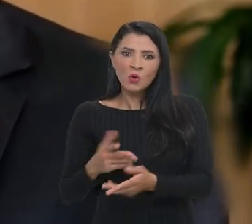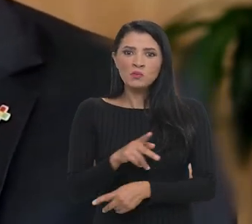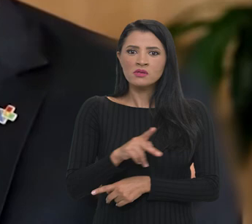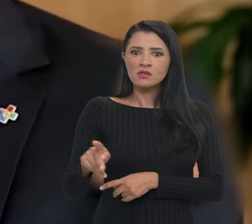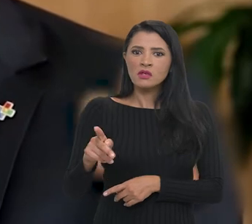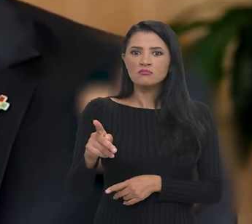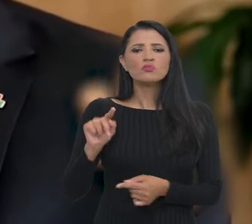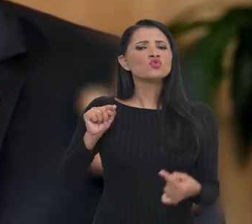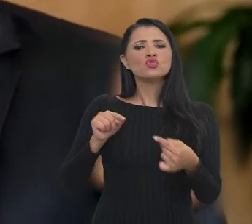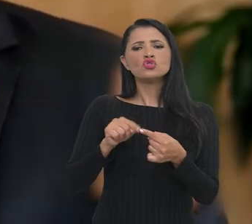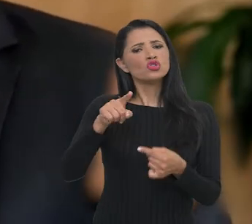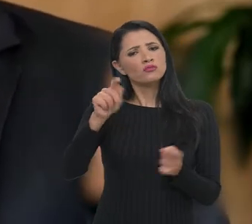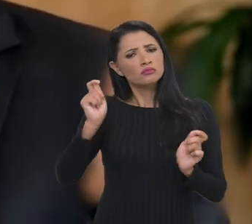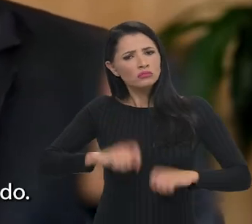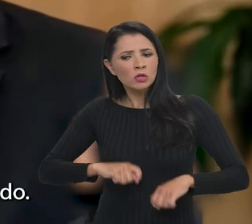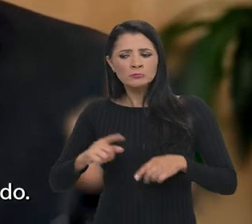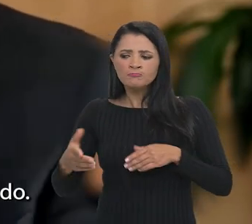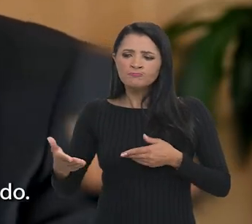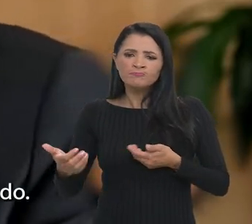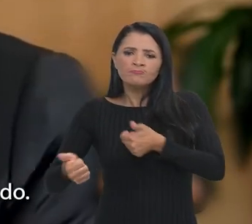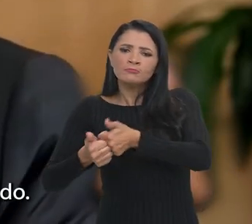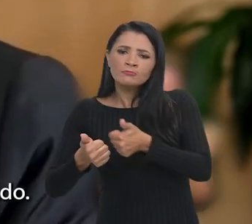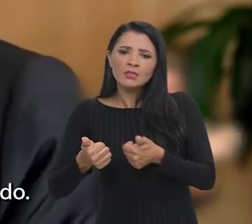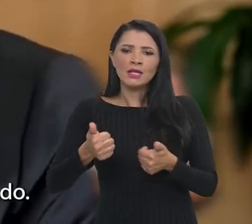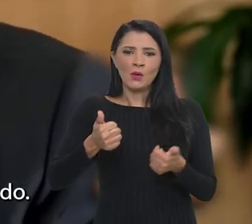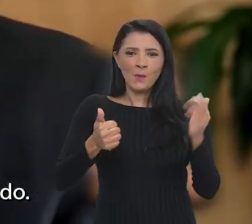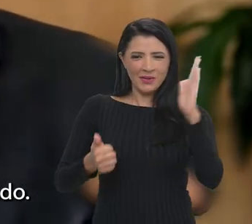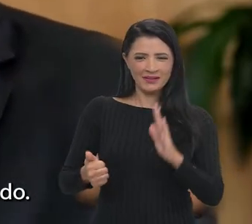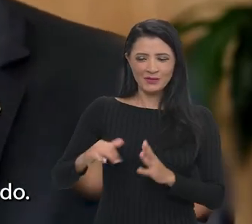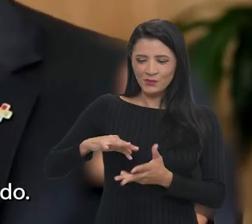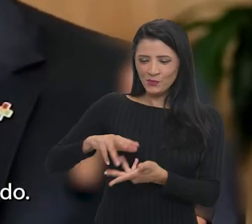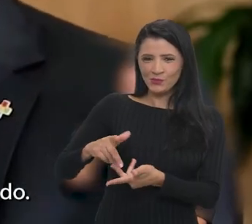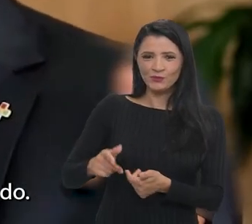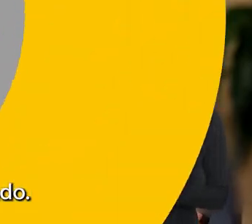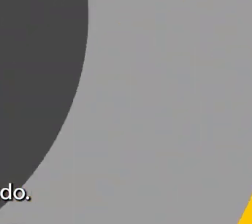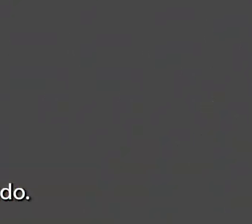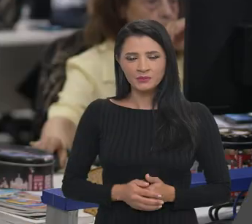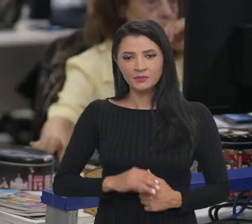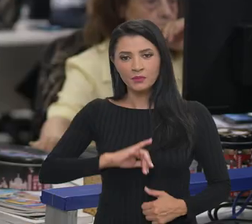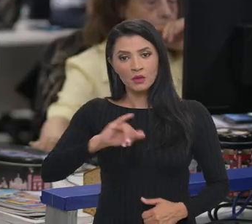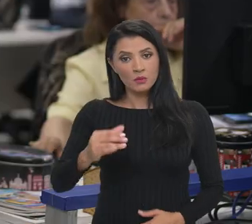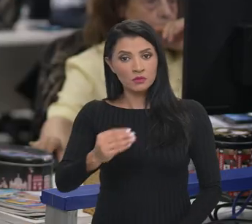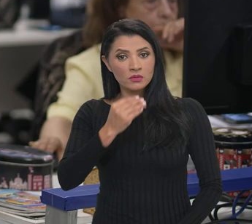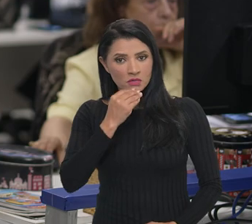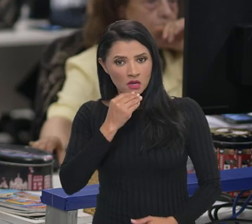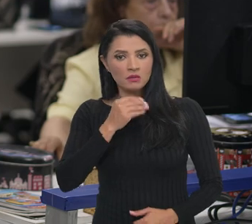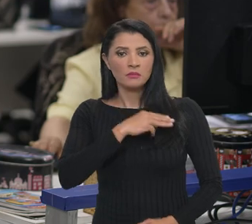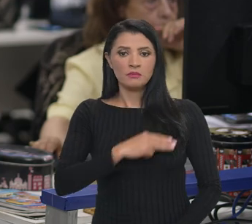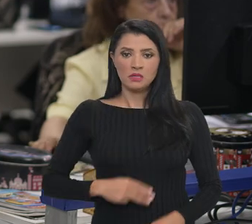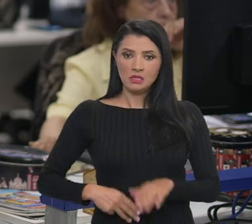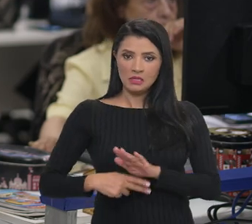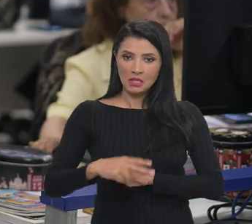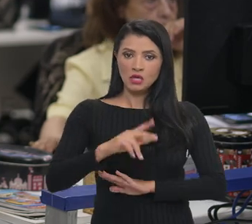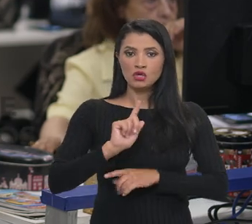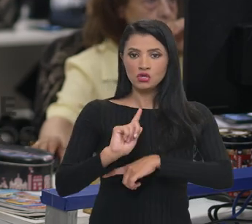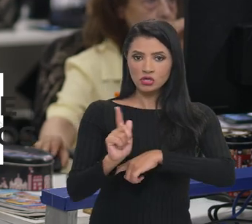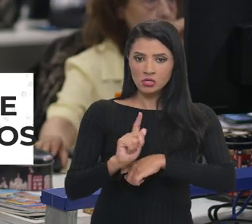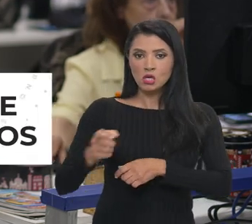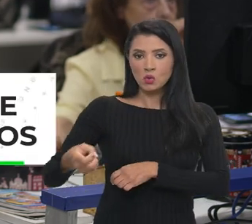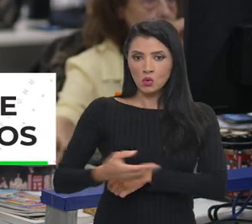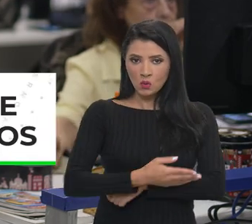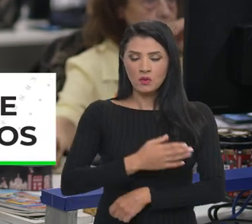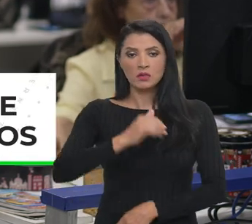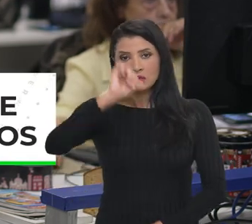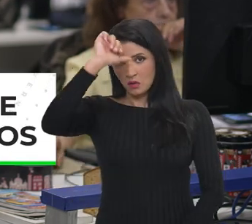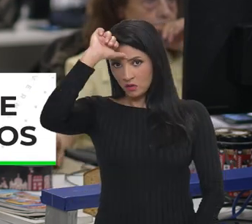bilaterais com os presidentes para que você discuta a aproximação do Brasil com o mundo. Oportunidade. A ministra da